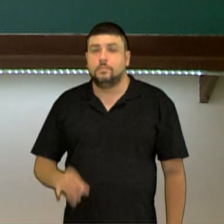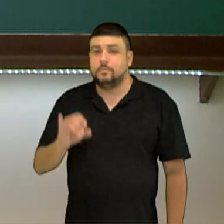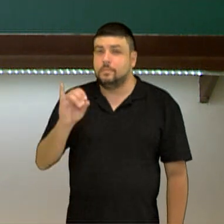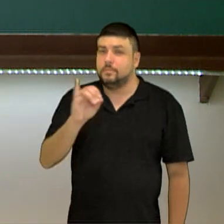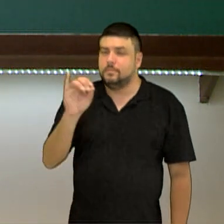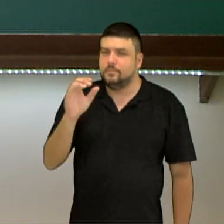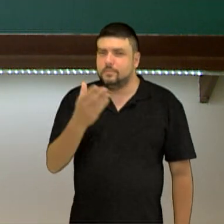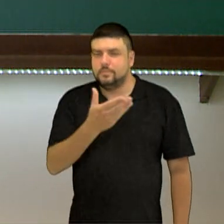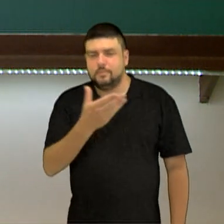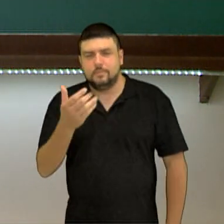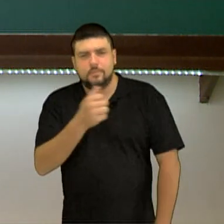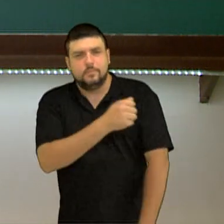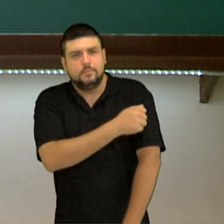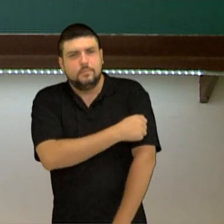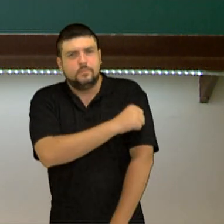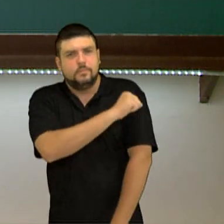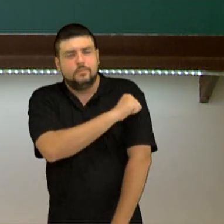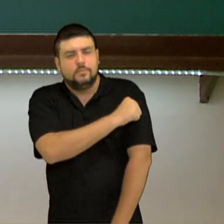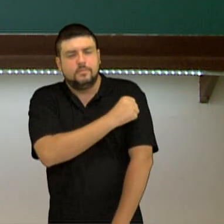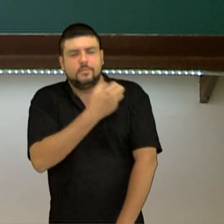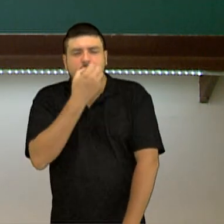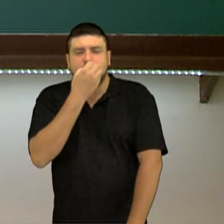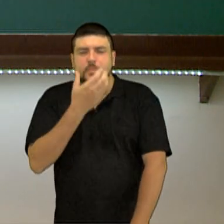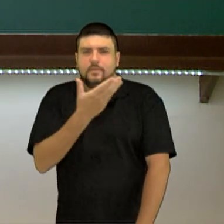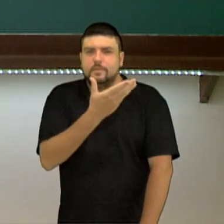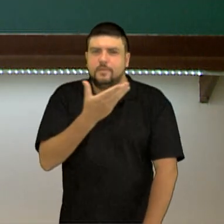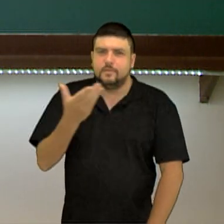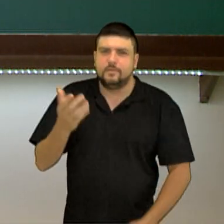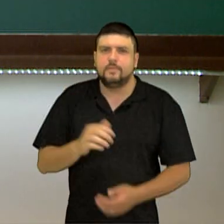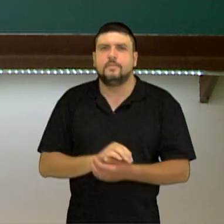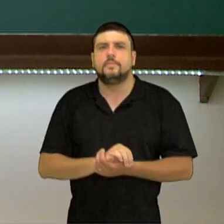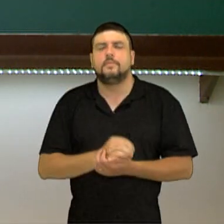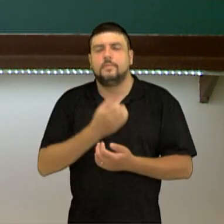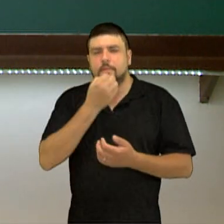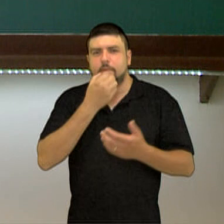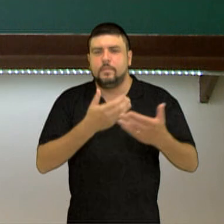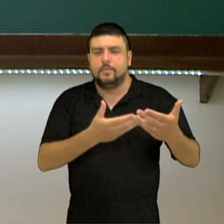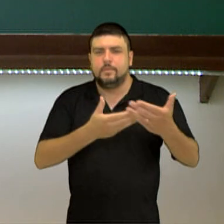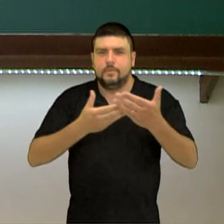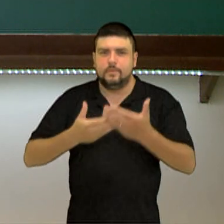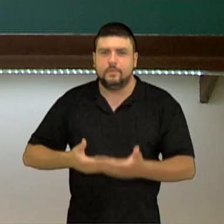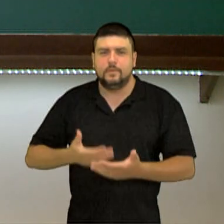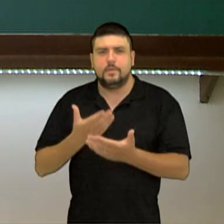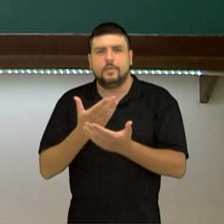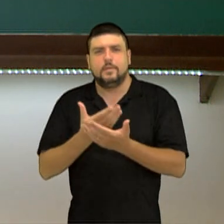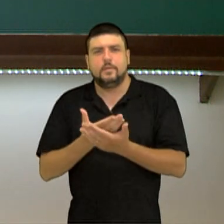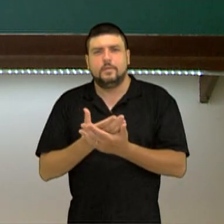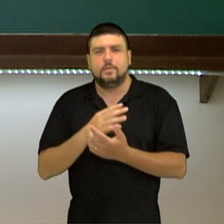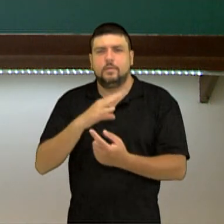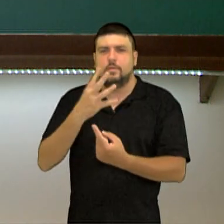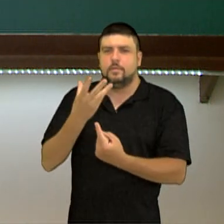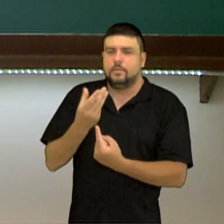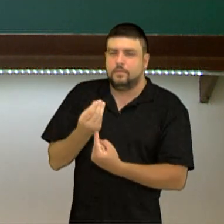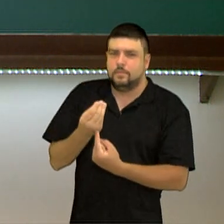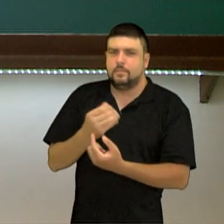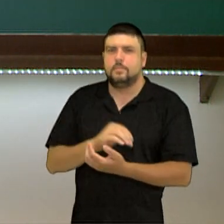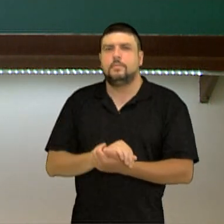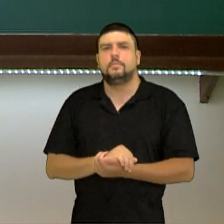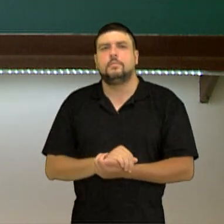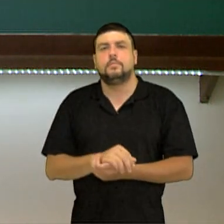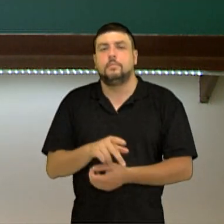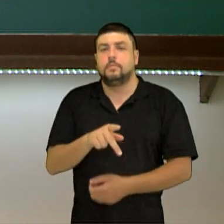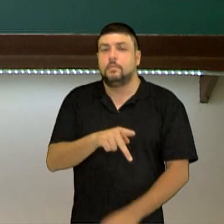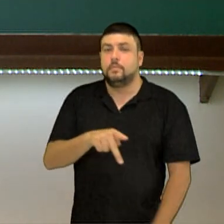Olá, estudante do 8º ano, tudo bem com você? Seja muito bem-vindo à nossa aula de arte. Eu sou a professora